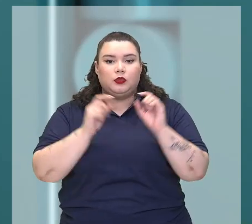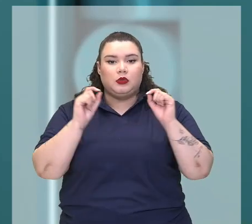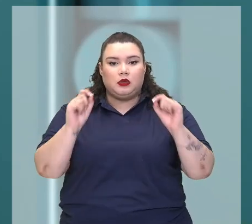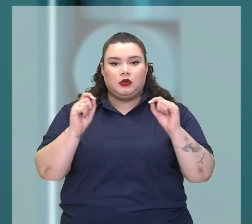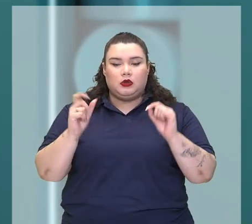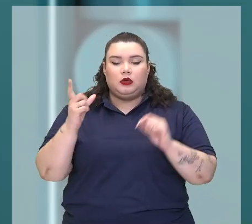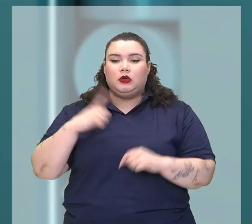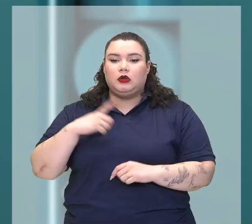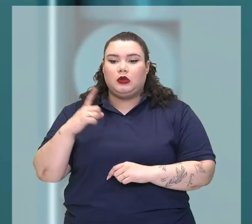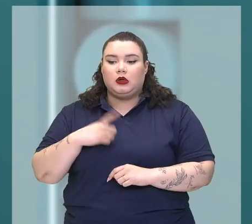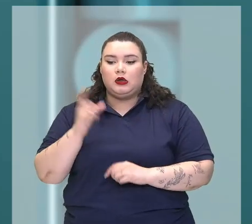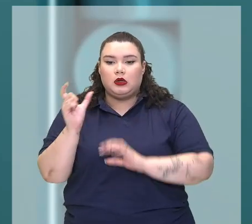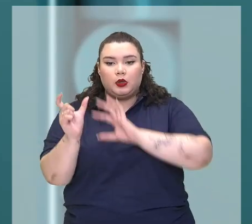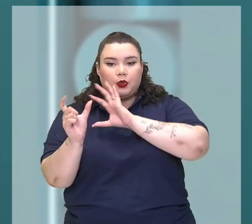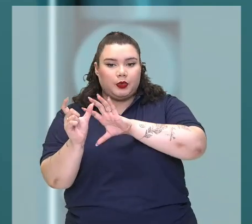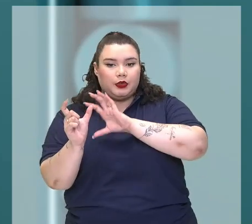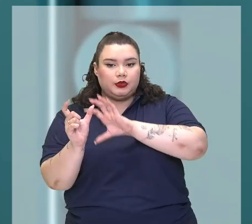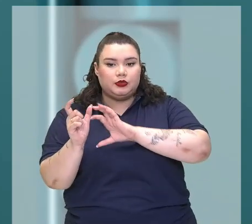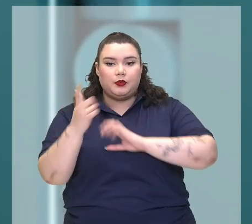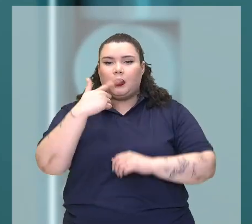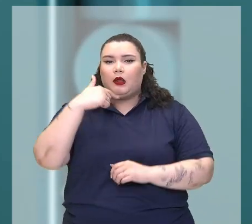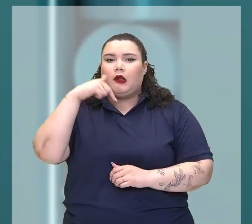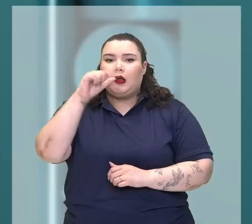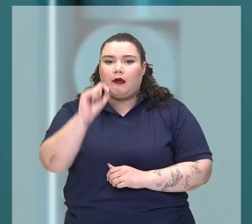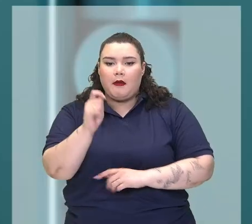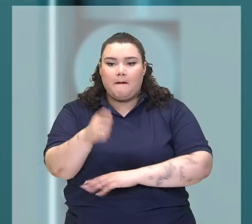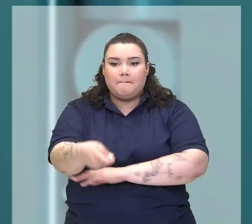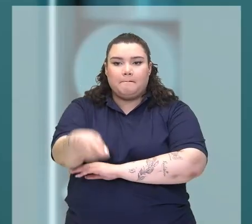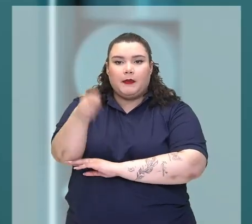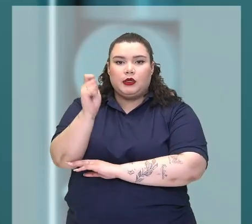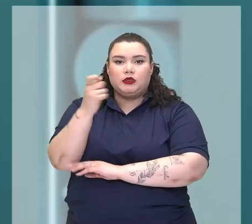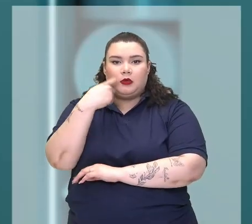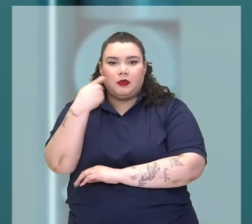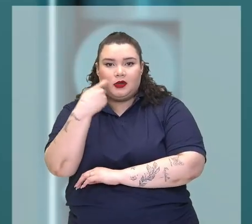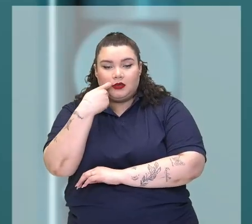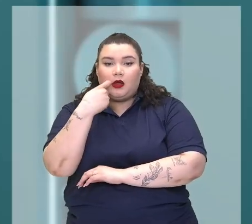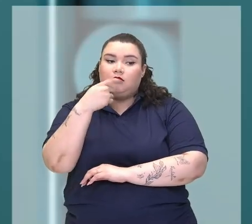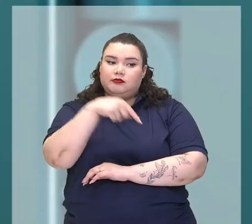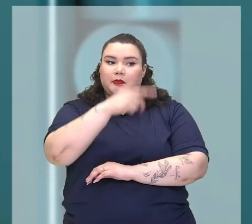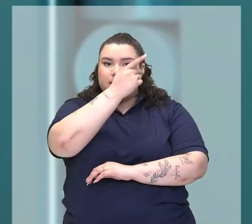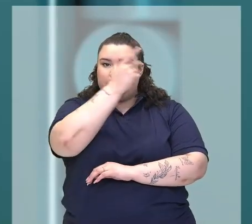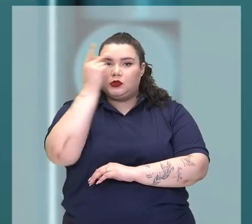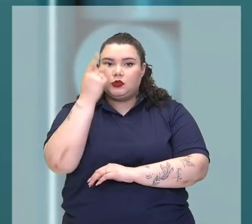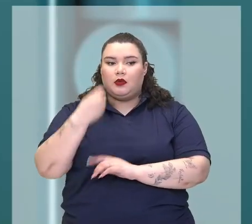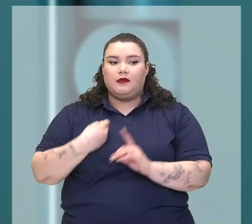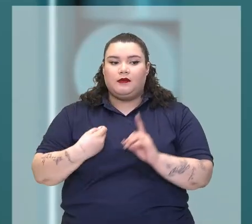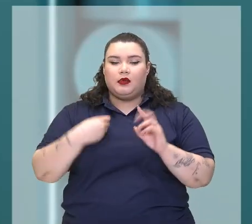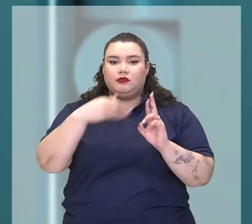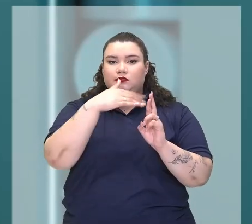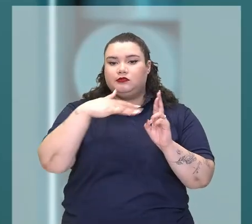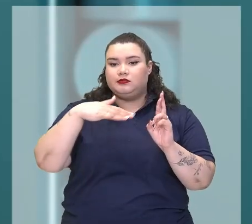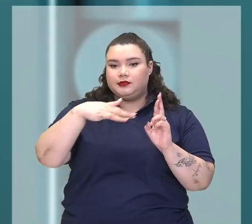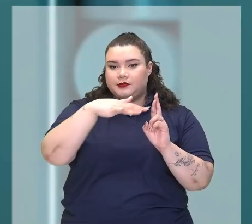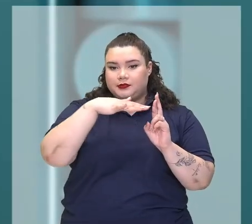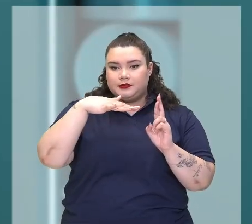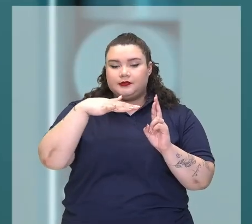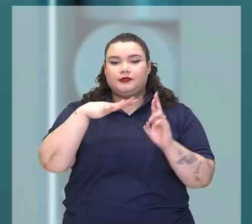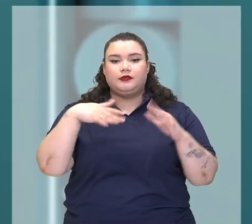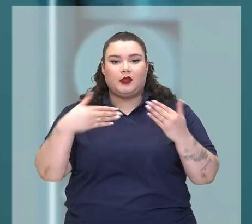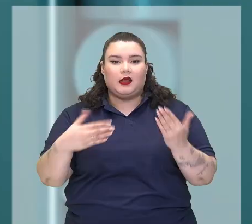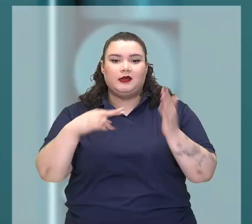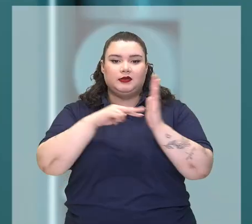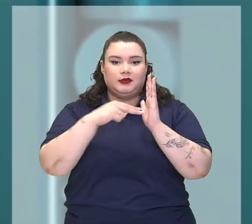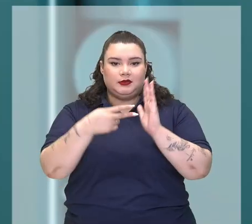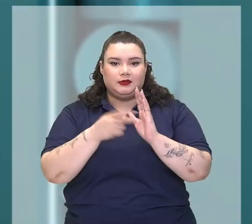está fazendo a ação de pescar são os ribeirinhos, né? Então, aí fica claro e nítido